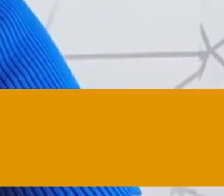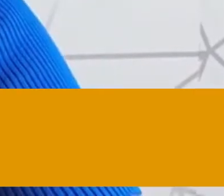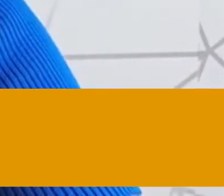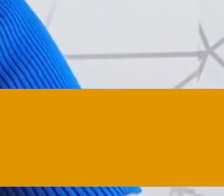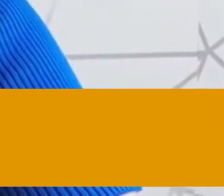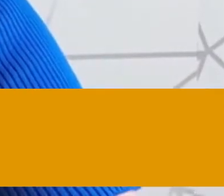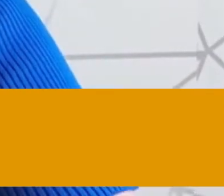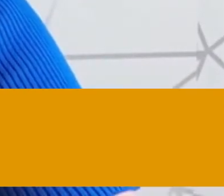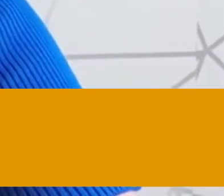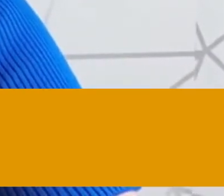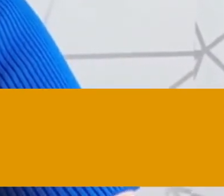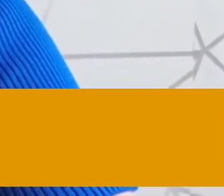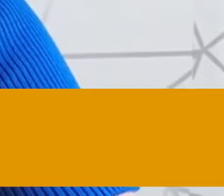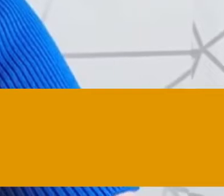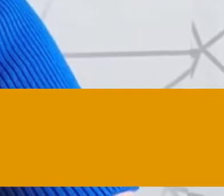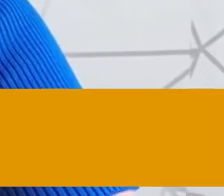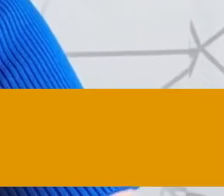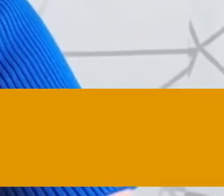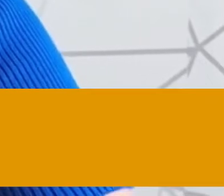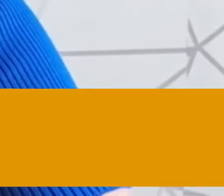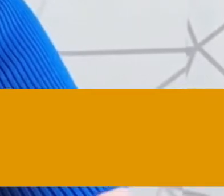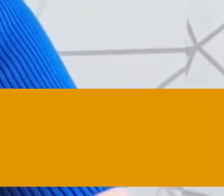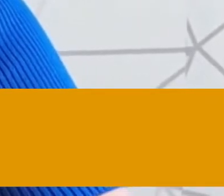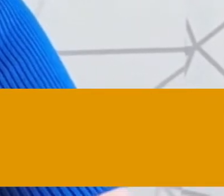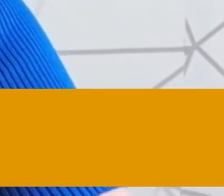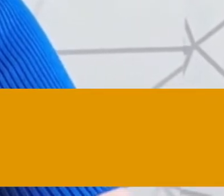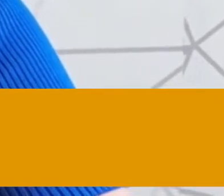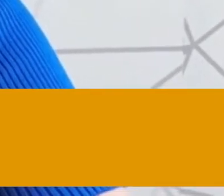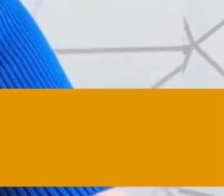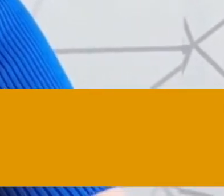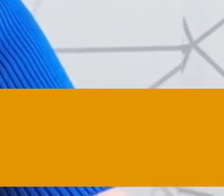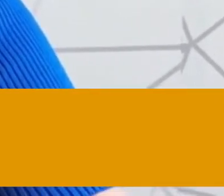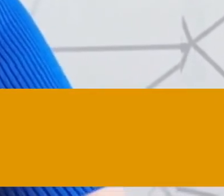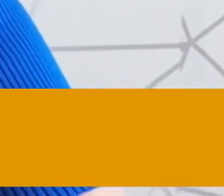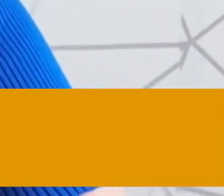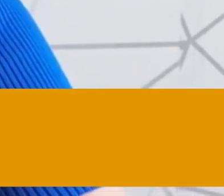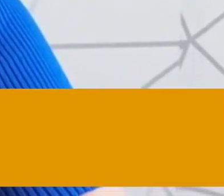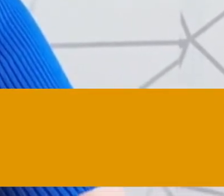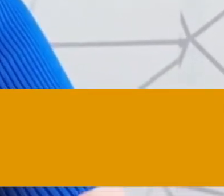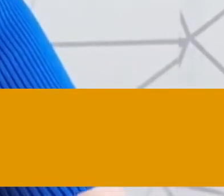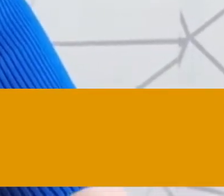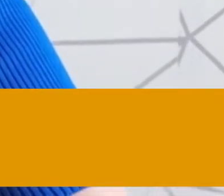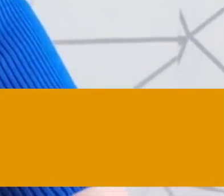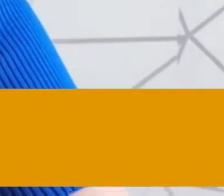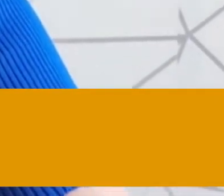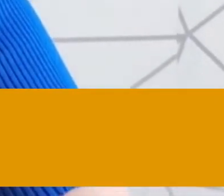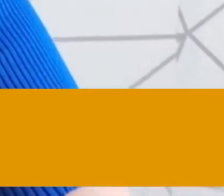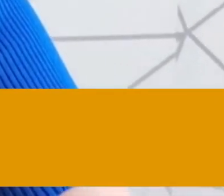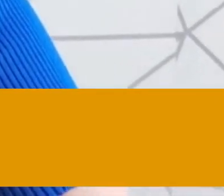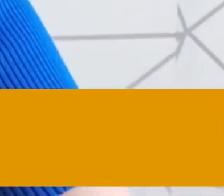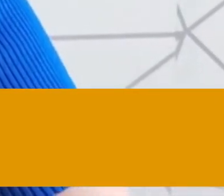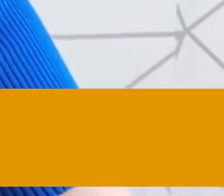Olá a todos! É com grande prazer que iniciamos mais um momento de reflexões e palestras sobre